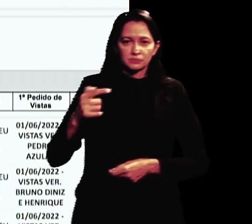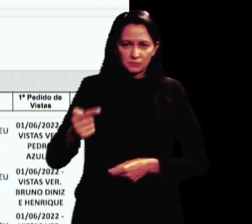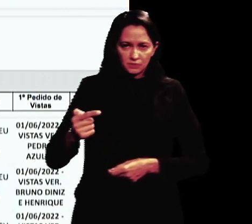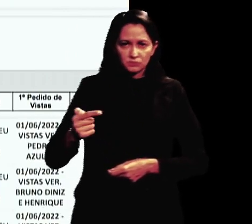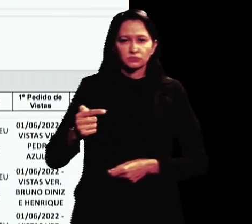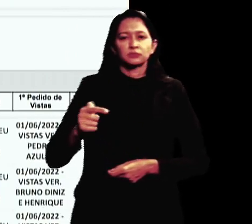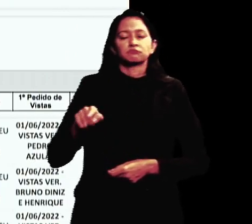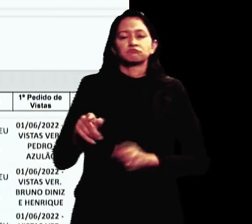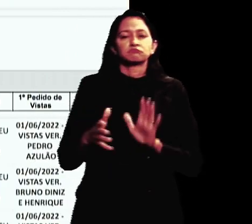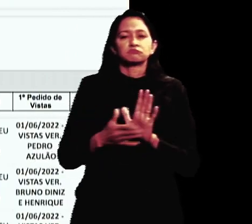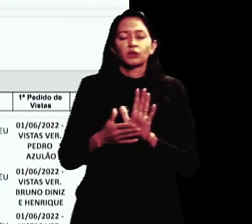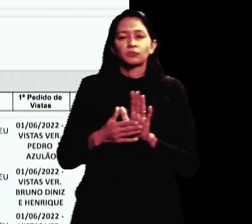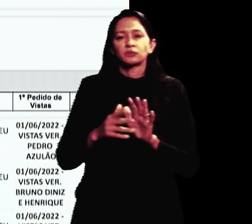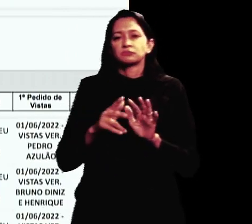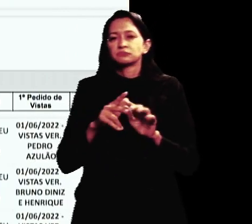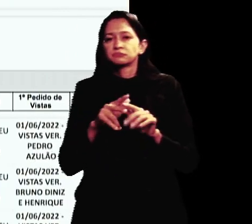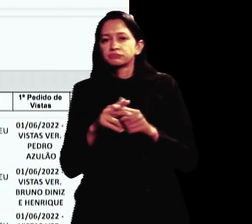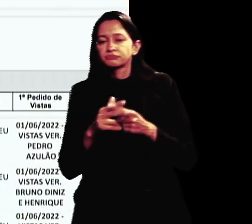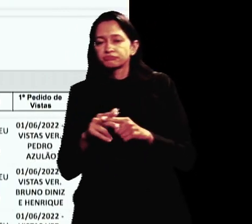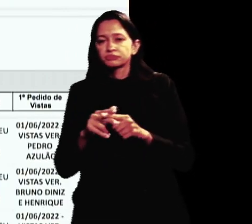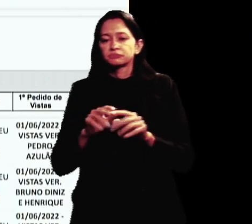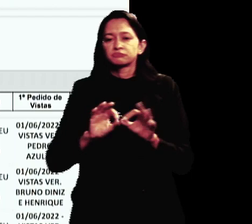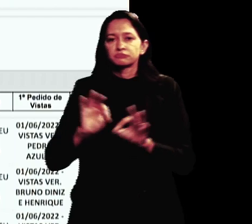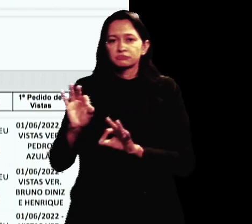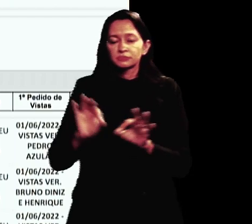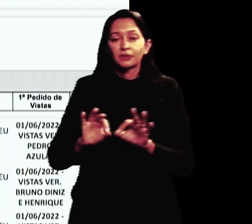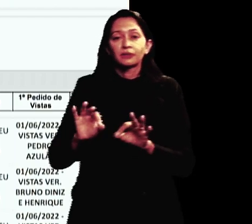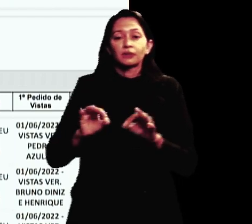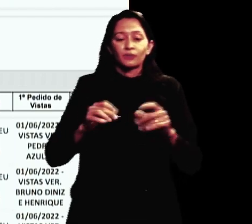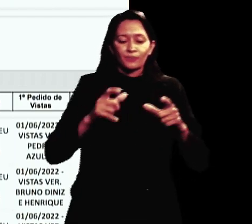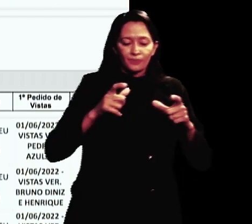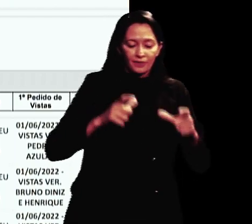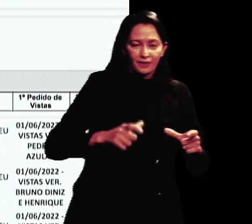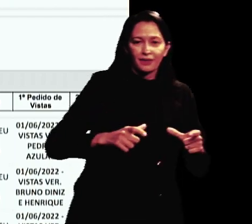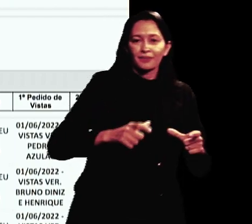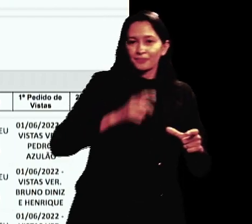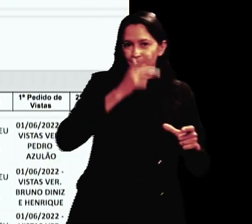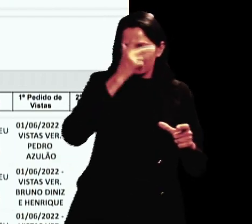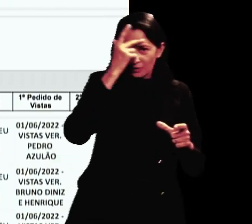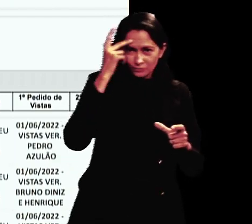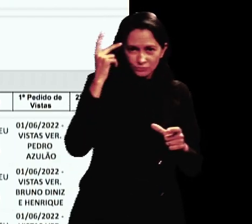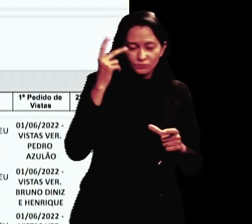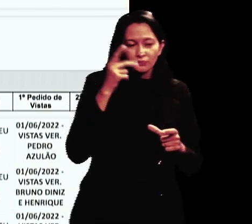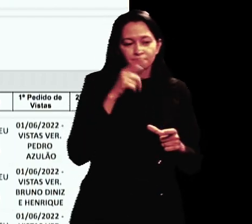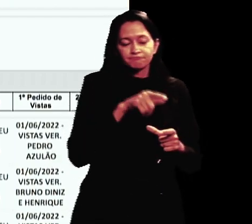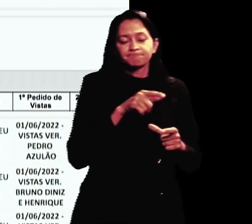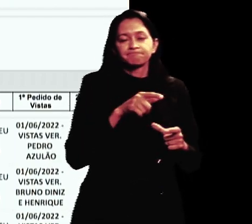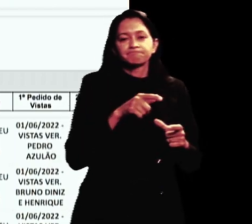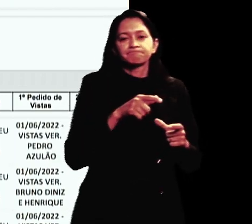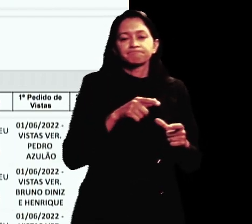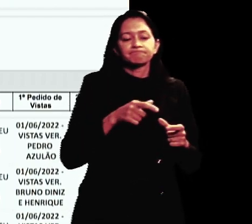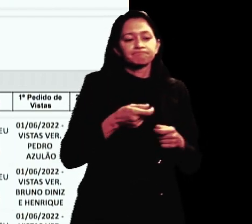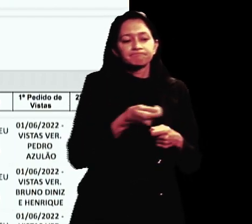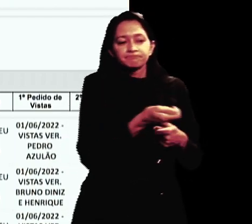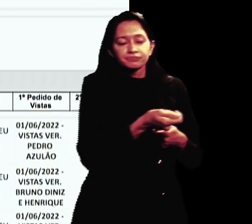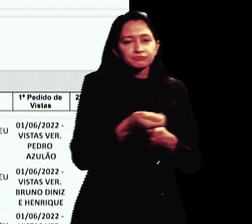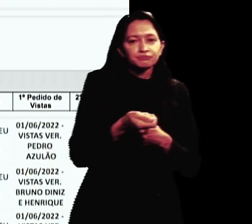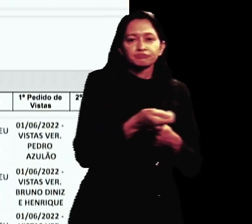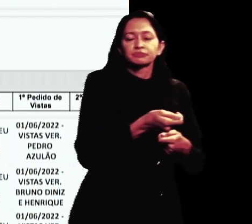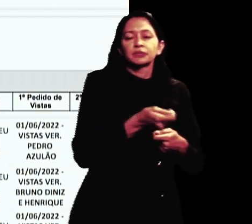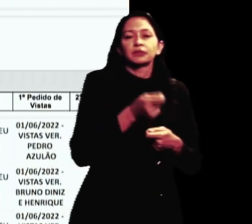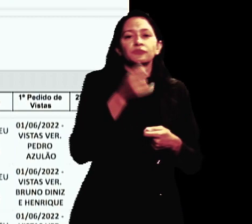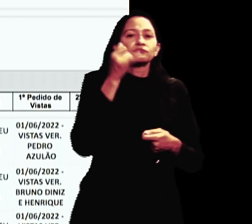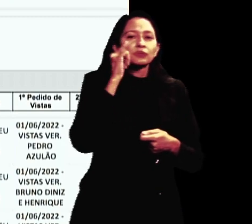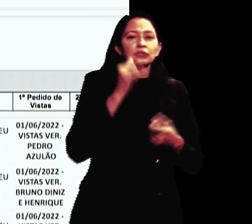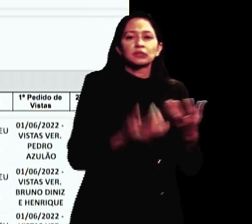de manutenção de uma unidade combatente de incêndio e prestação de primeiros socorros nos estabelecimentos que